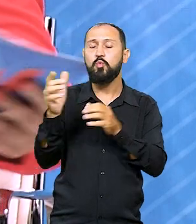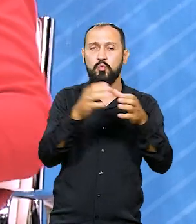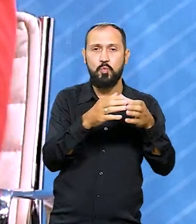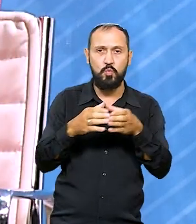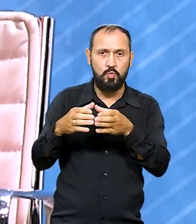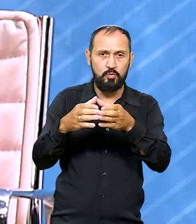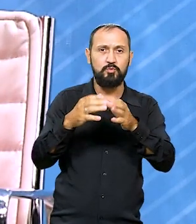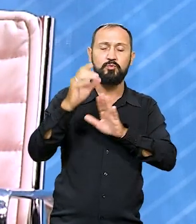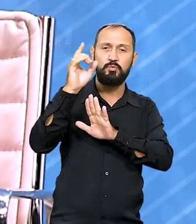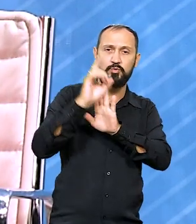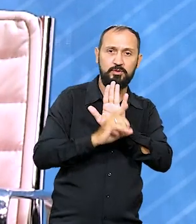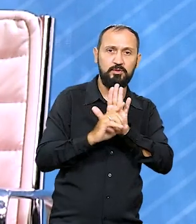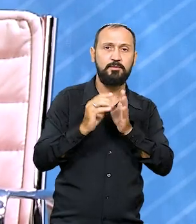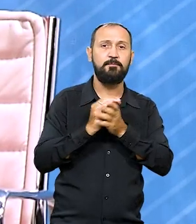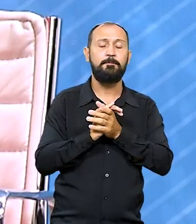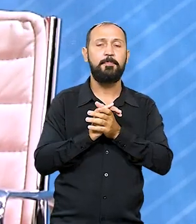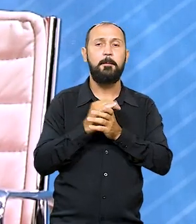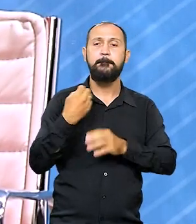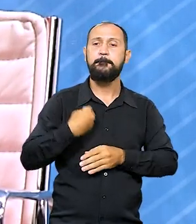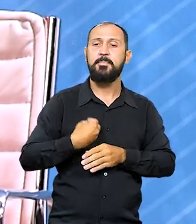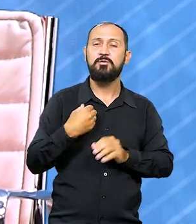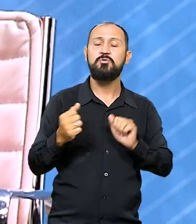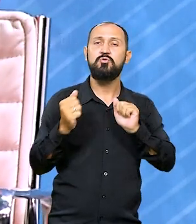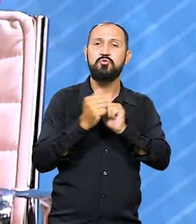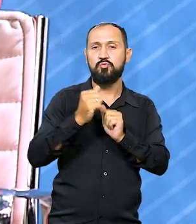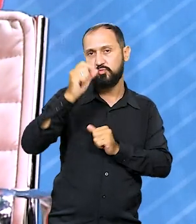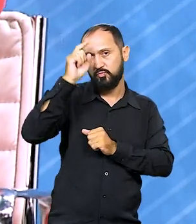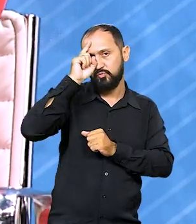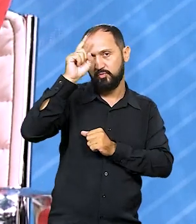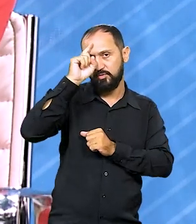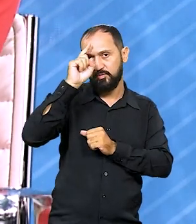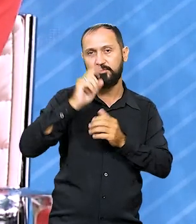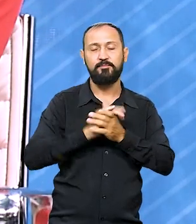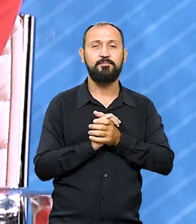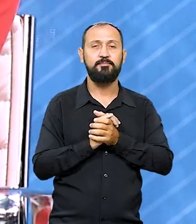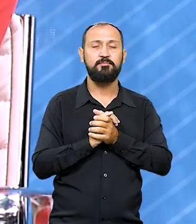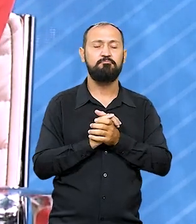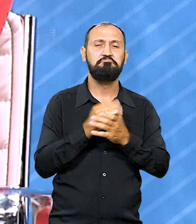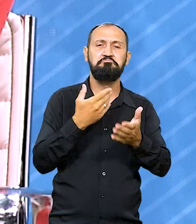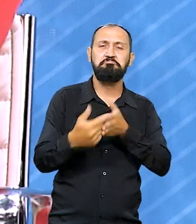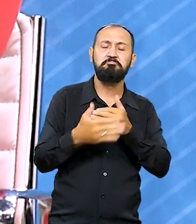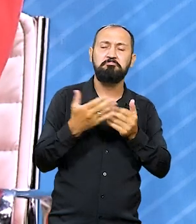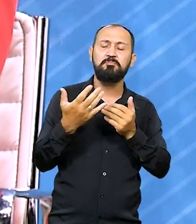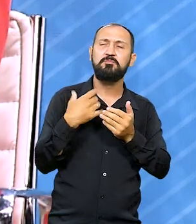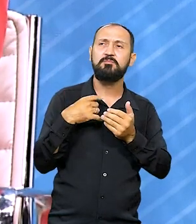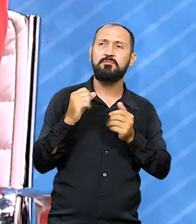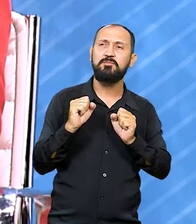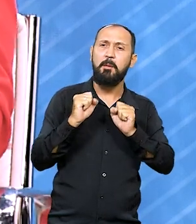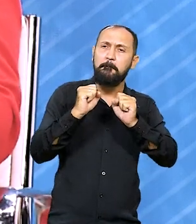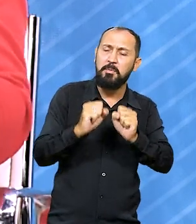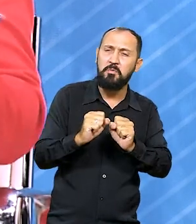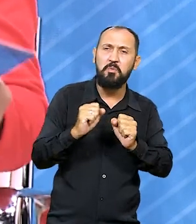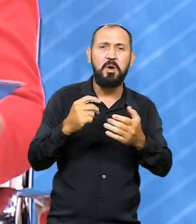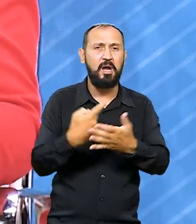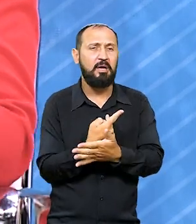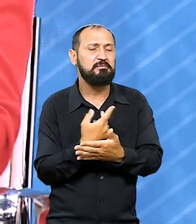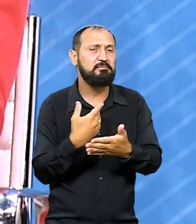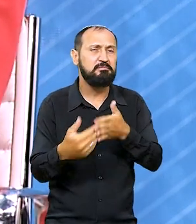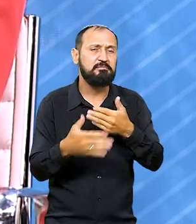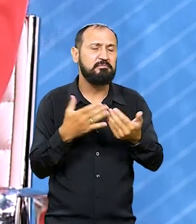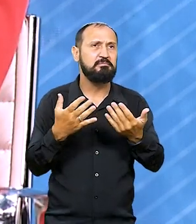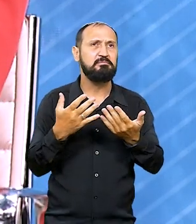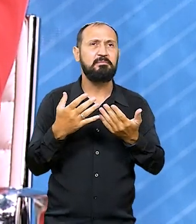como outras áreas, né, do direito, faz parte do nosso dia a dia. Seja no ponto de vista